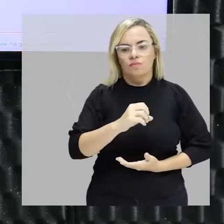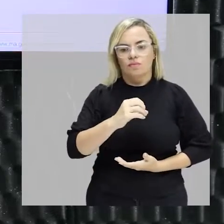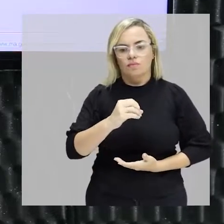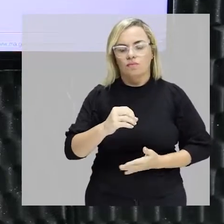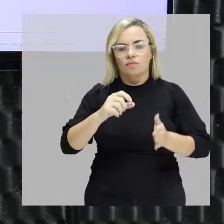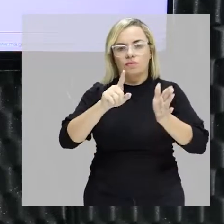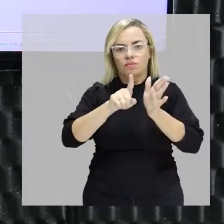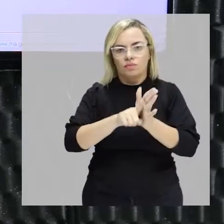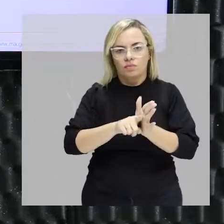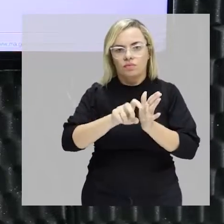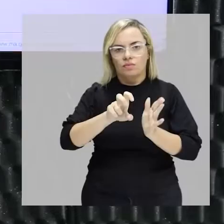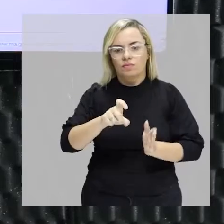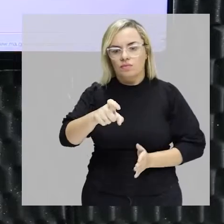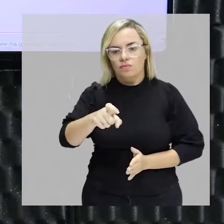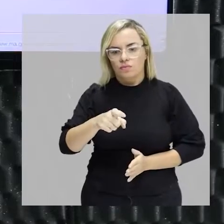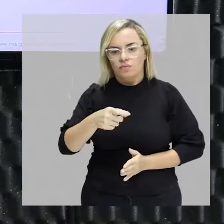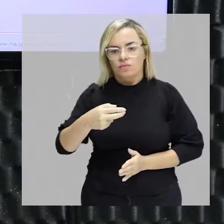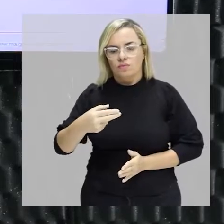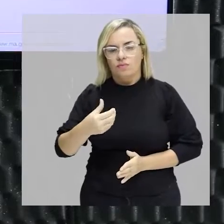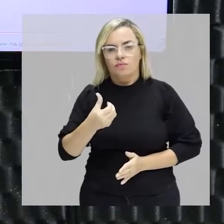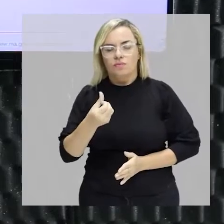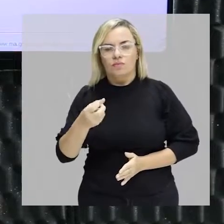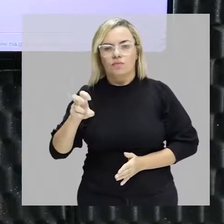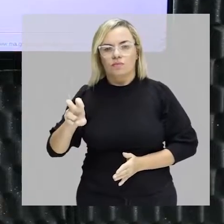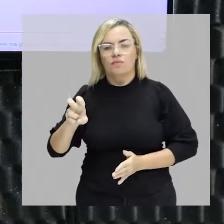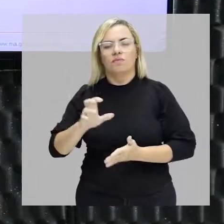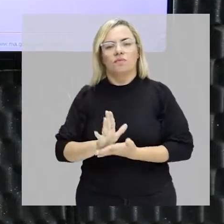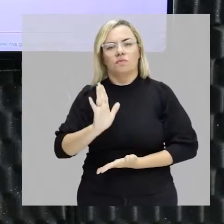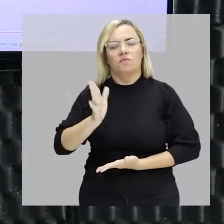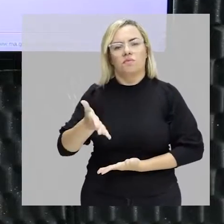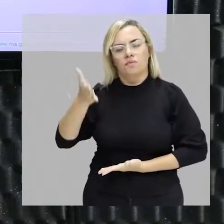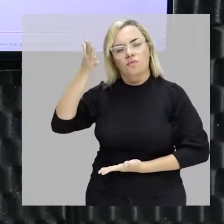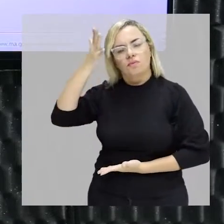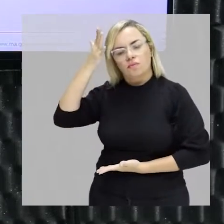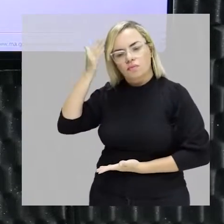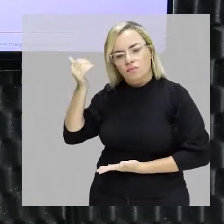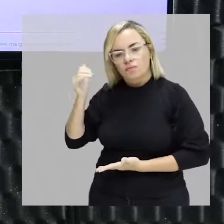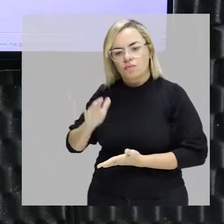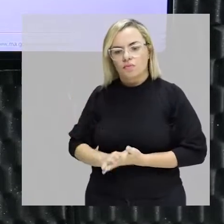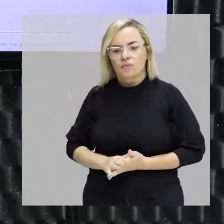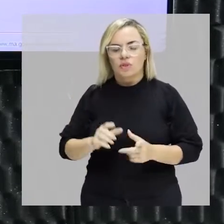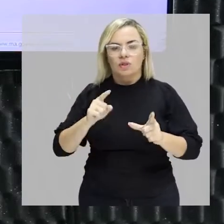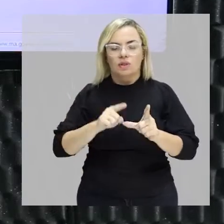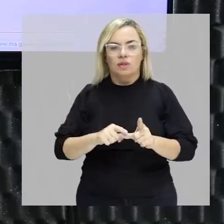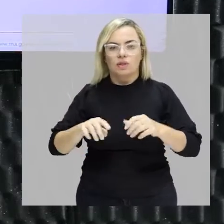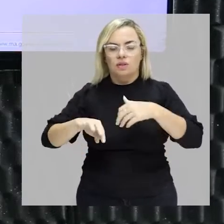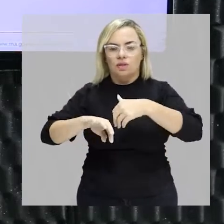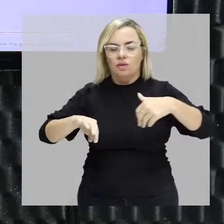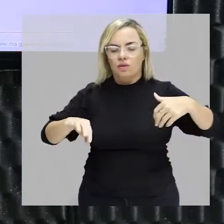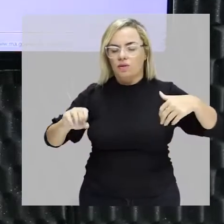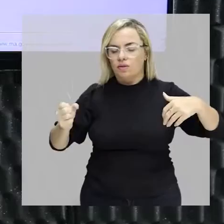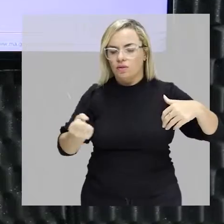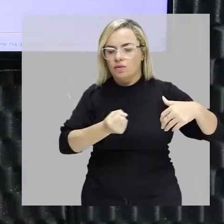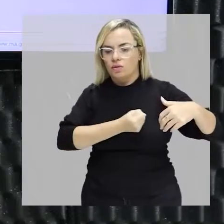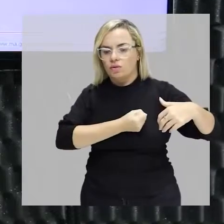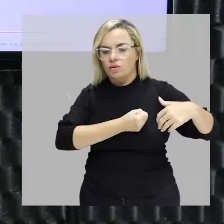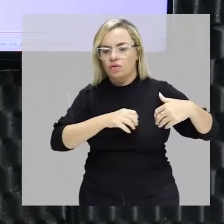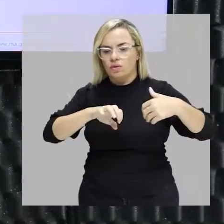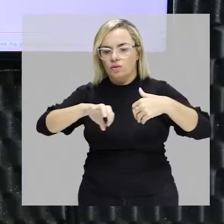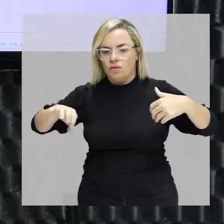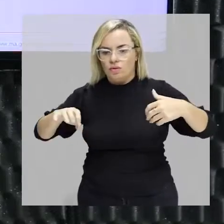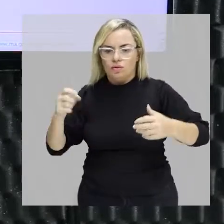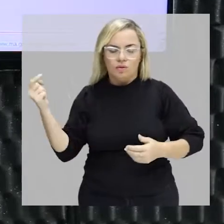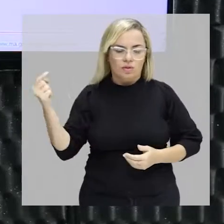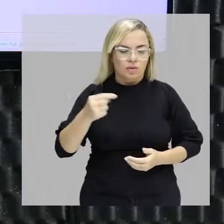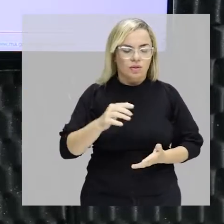180 menos 5x igual a 65. Você já sabe, né? Letras para um lado, números para o outro. Então, vou deixar quem